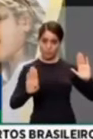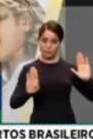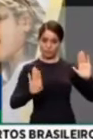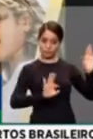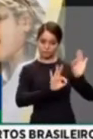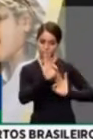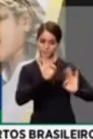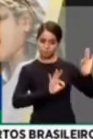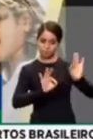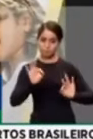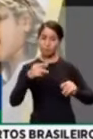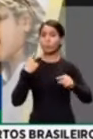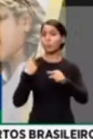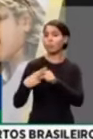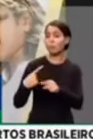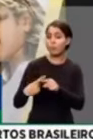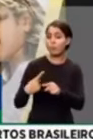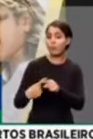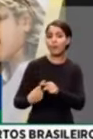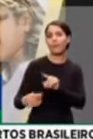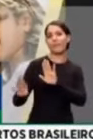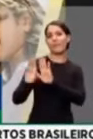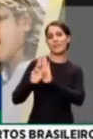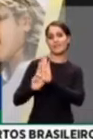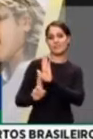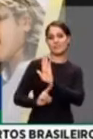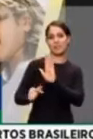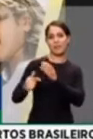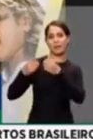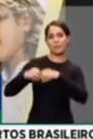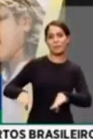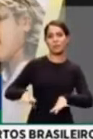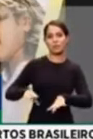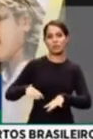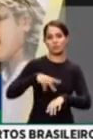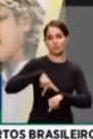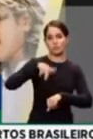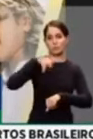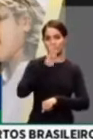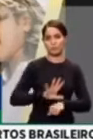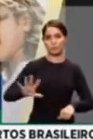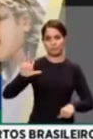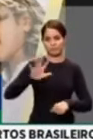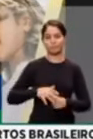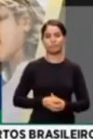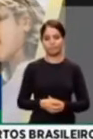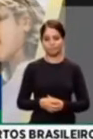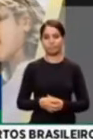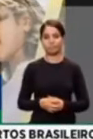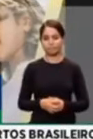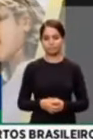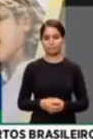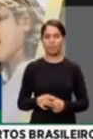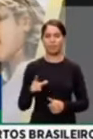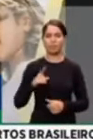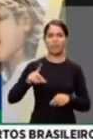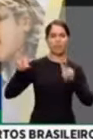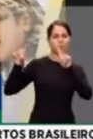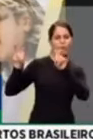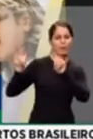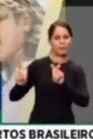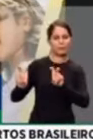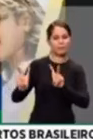risco, sim, dele não ser regulamentado e seria um prejuízo grande para o país. Os demais pontos da pauta,